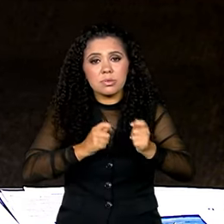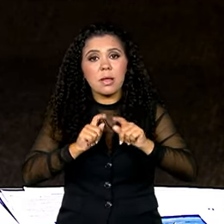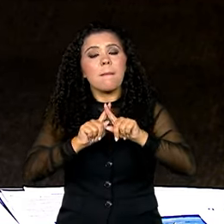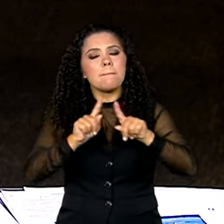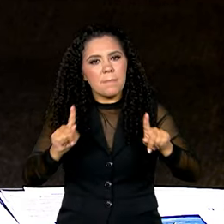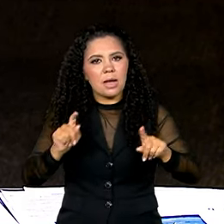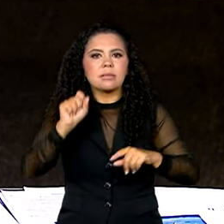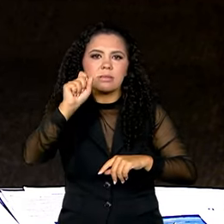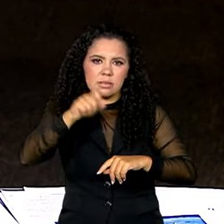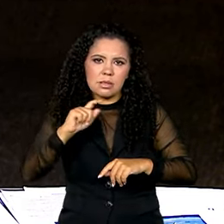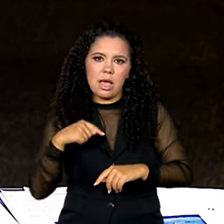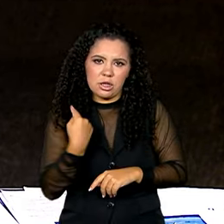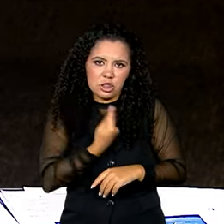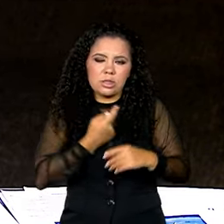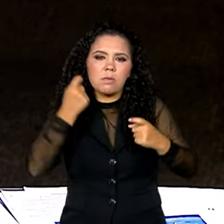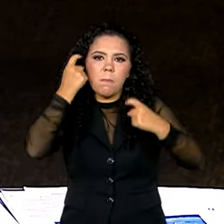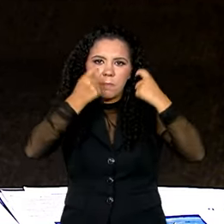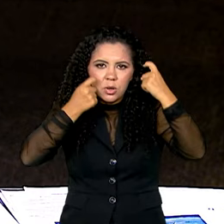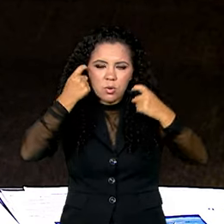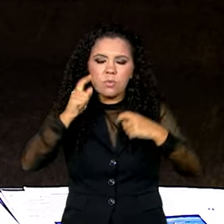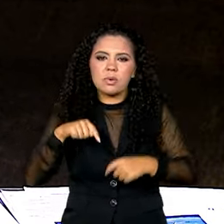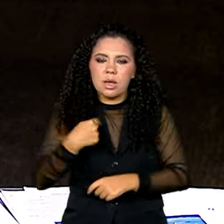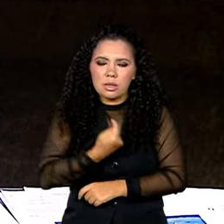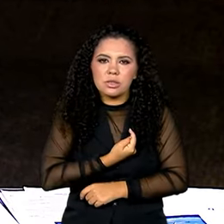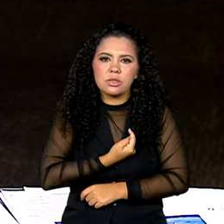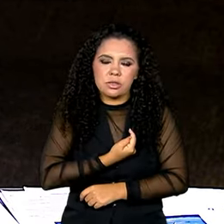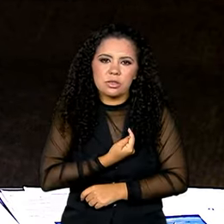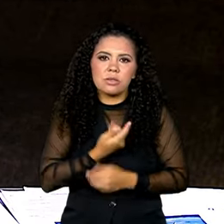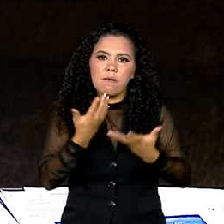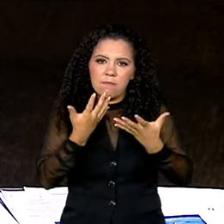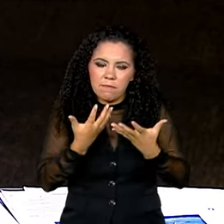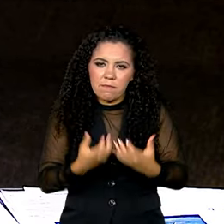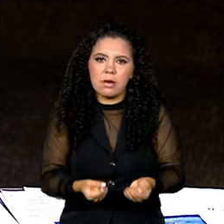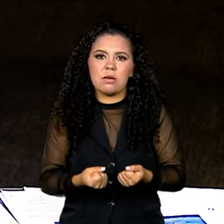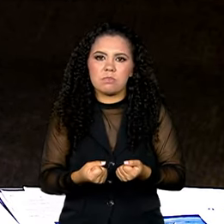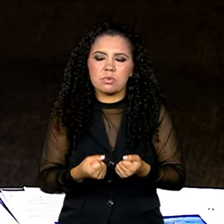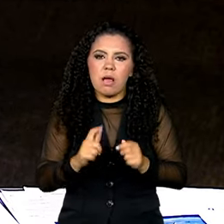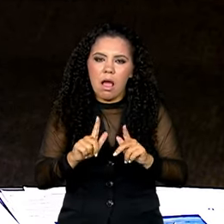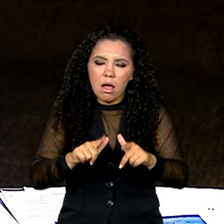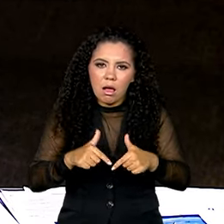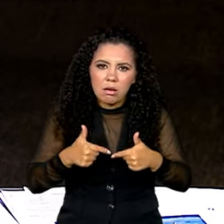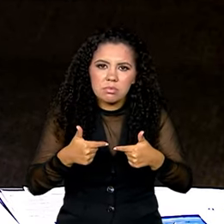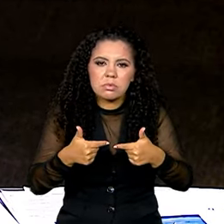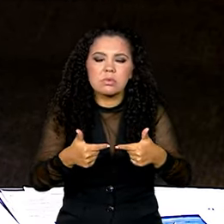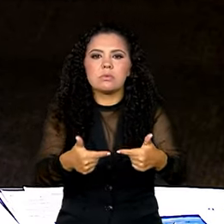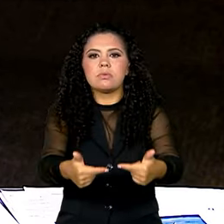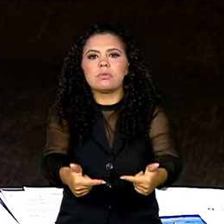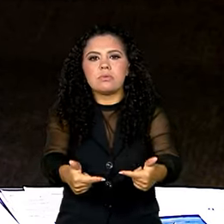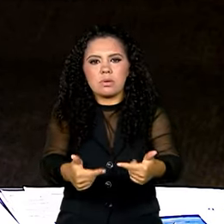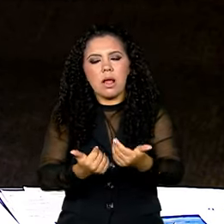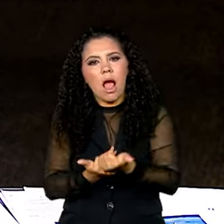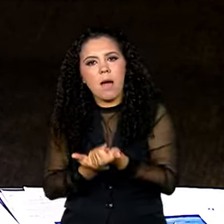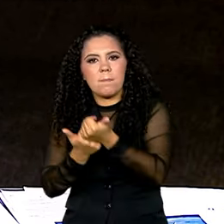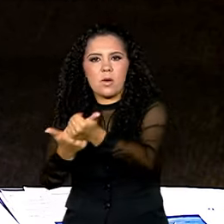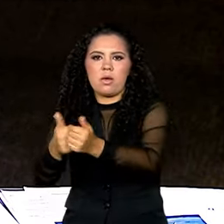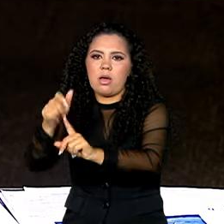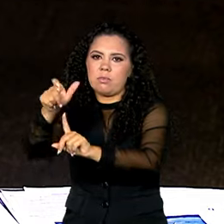do Ministério, e nós vamos avançar atuando no sentido de apoiar o